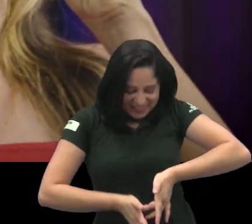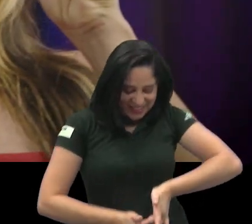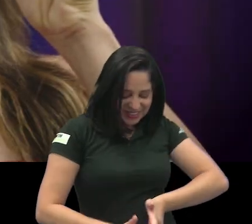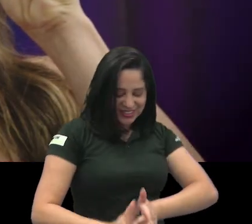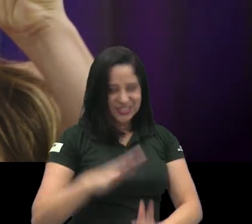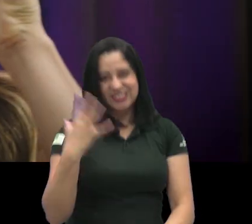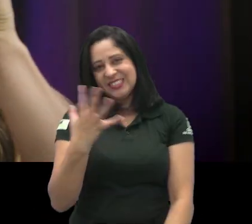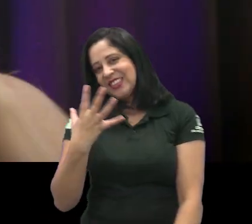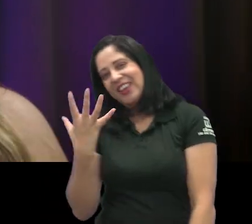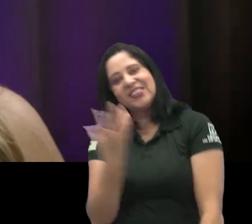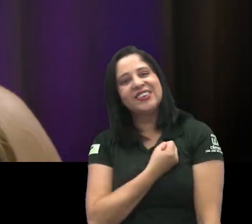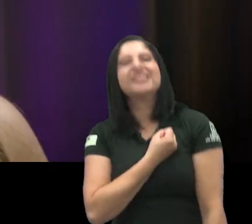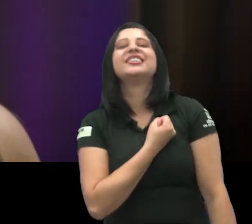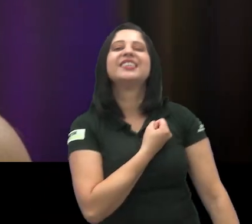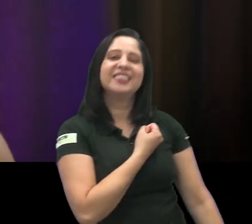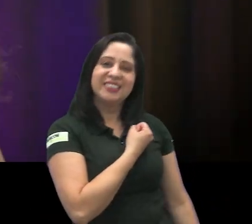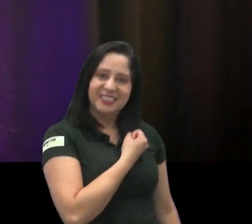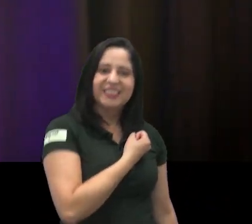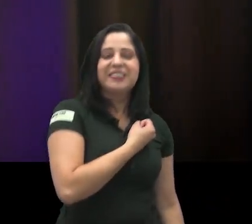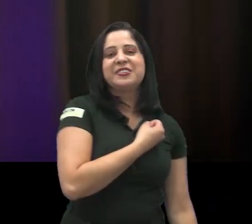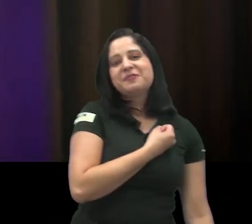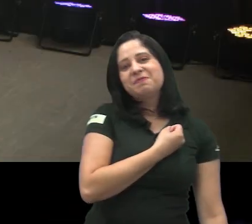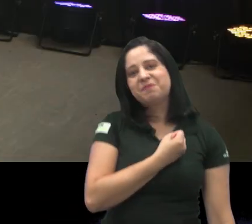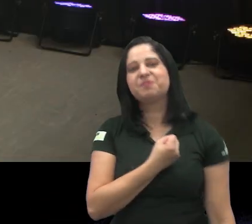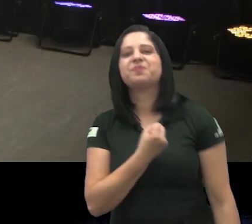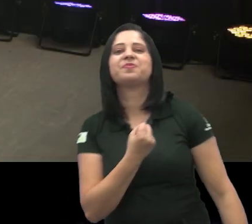nasceu Jesus, o Salvador.